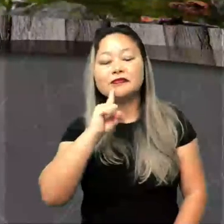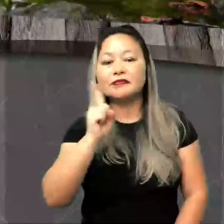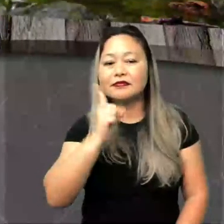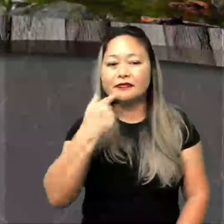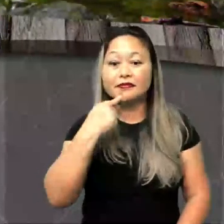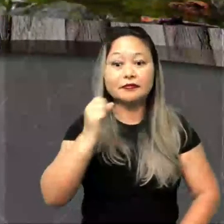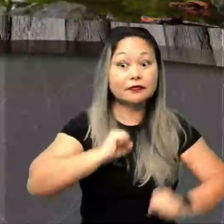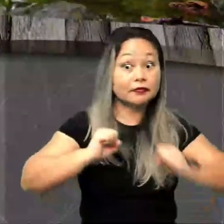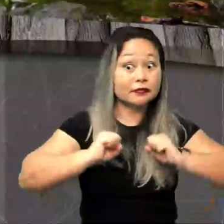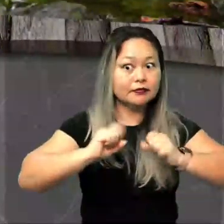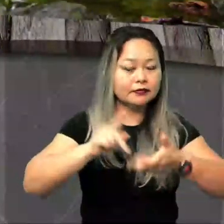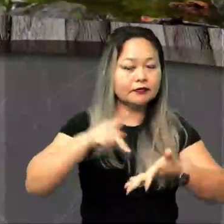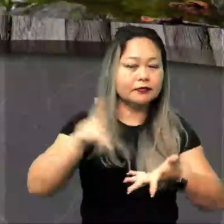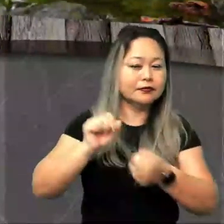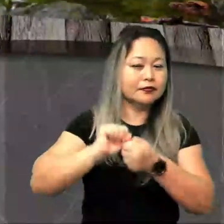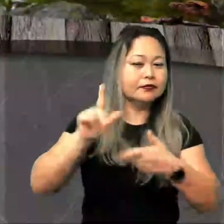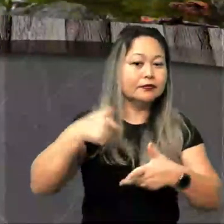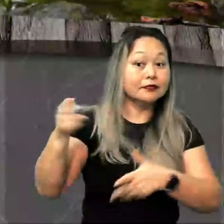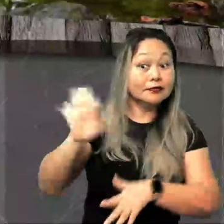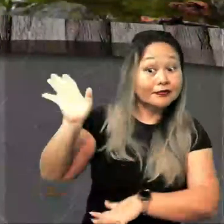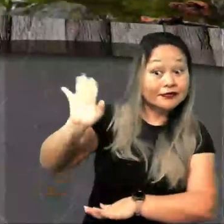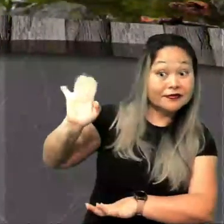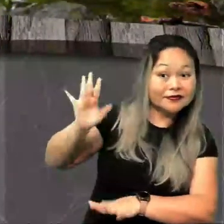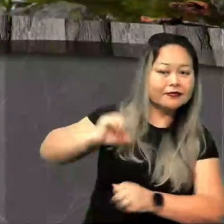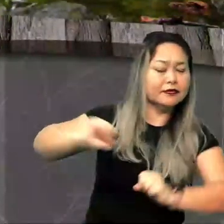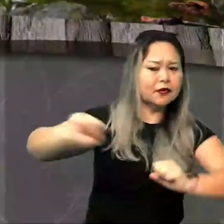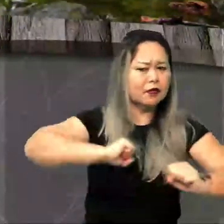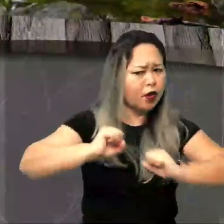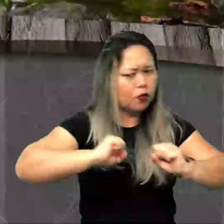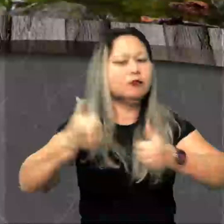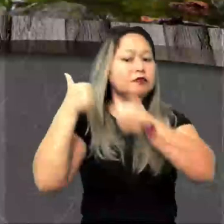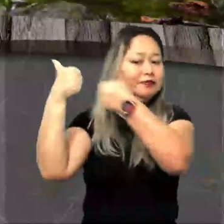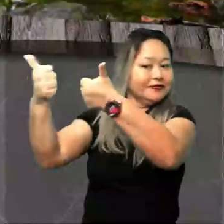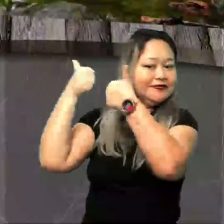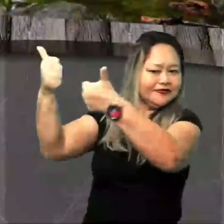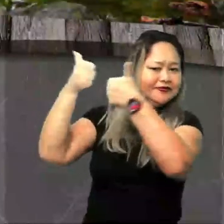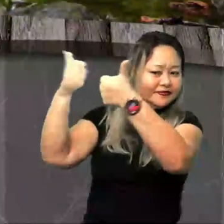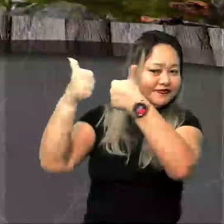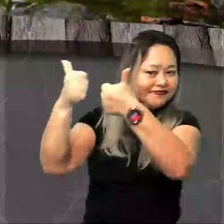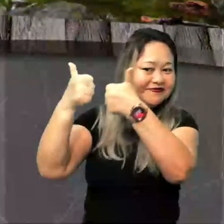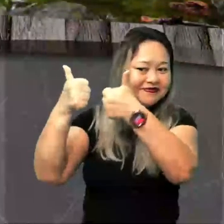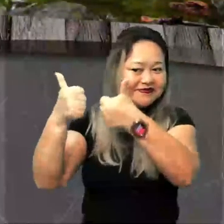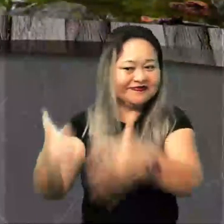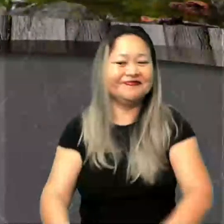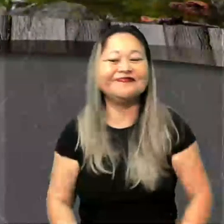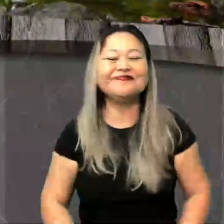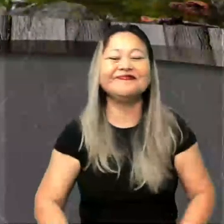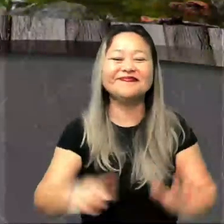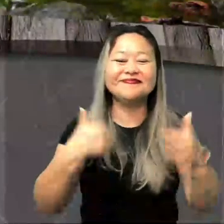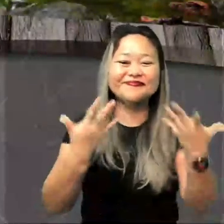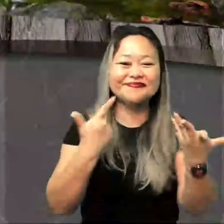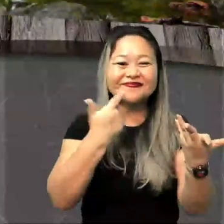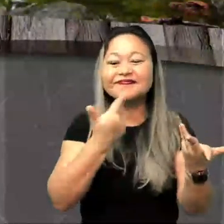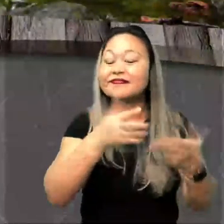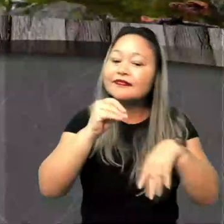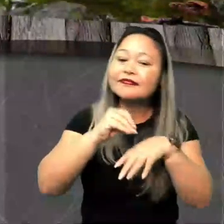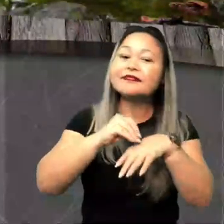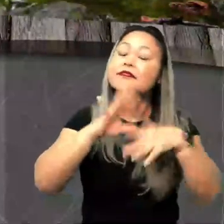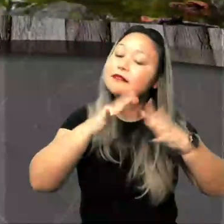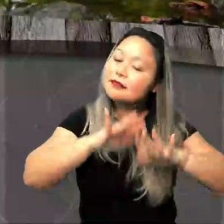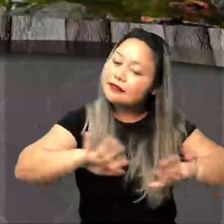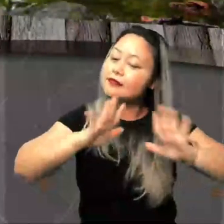não. A professora tá pilhada aqui. Eu e a prof. Adelina aqui estamos com tudo, né, prof? Com tudo, pilhada, tá bom? Só para dar